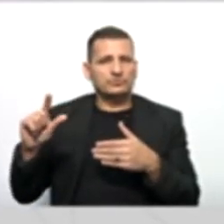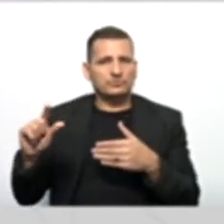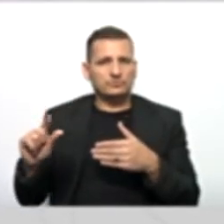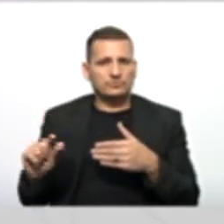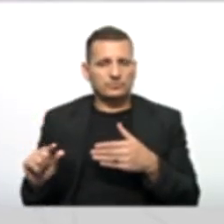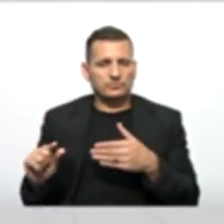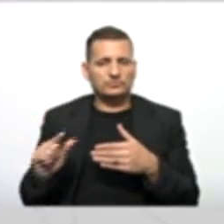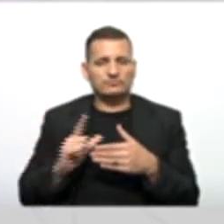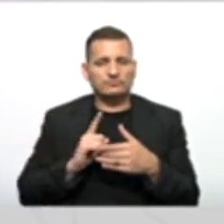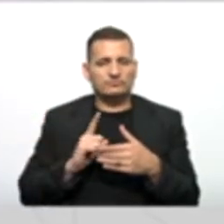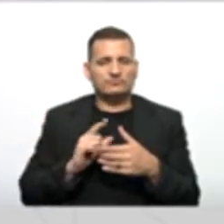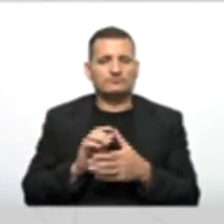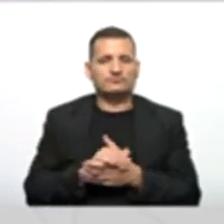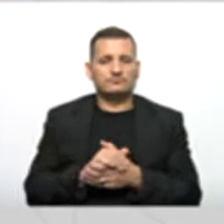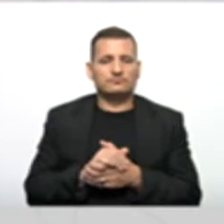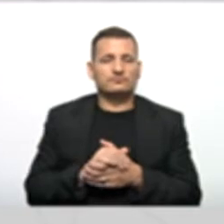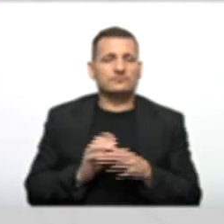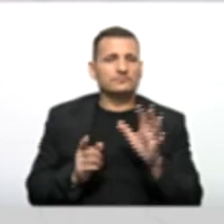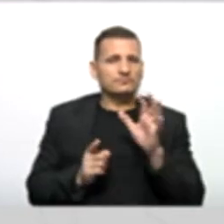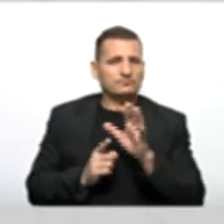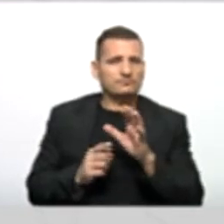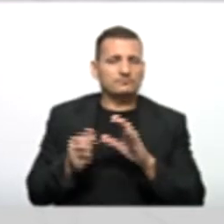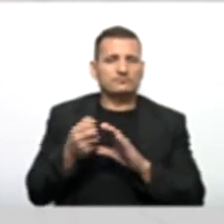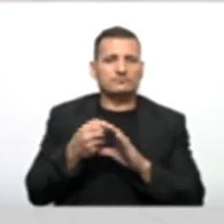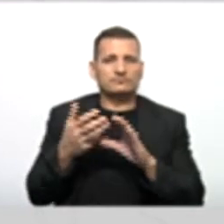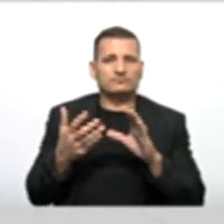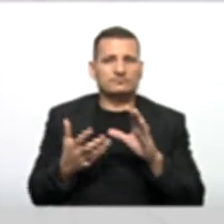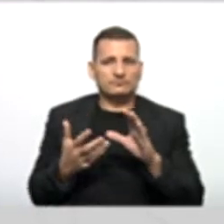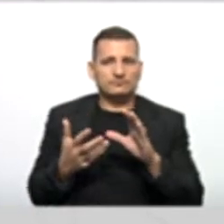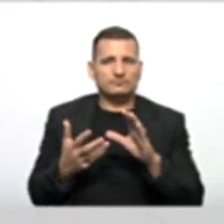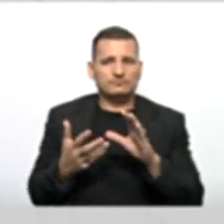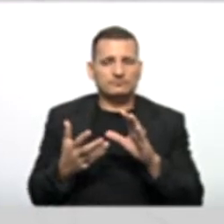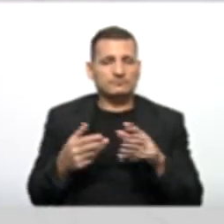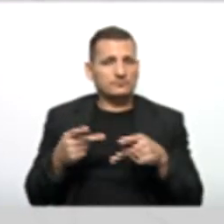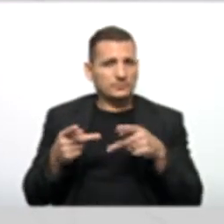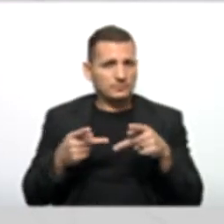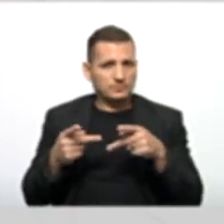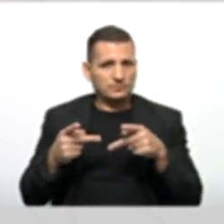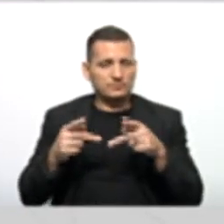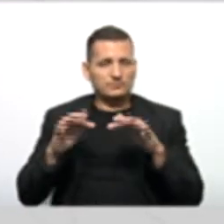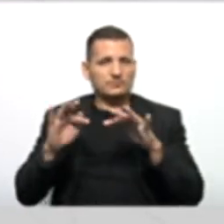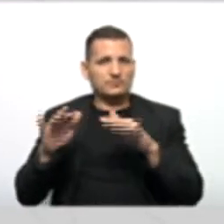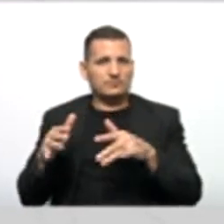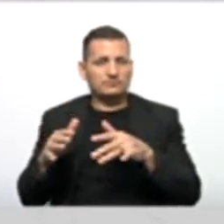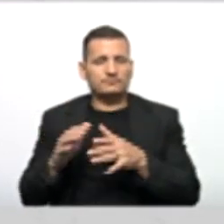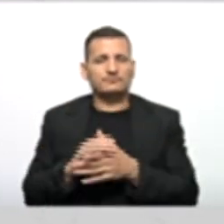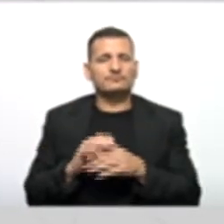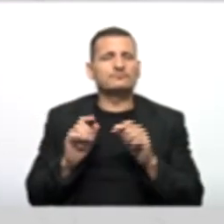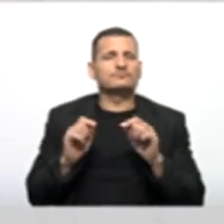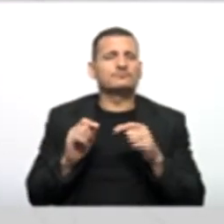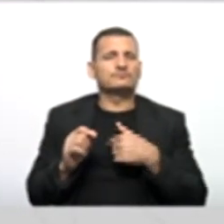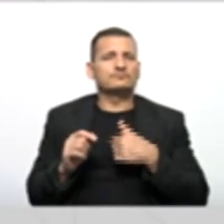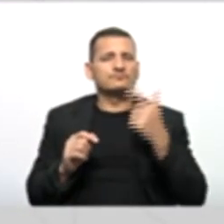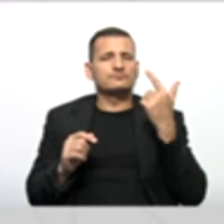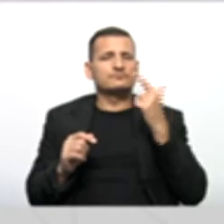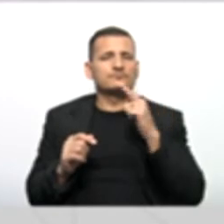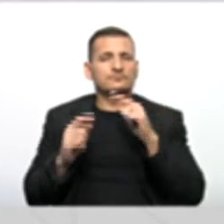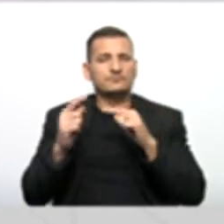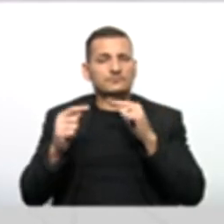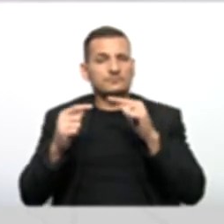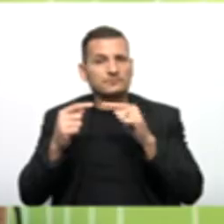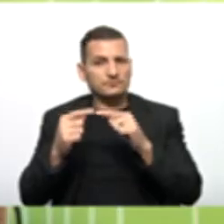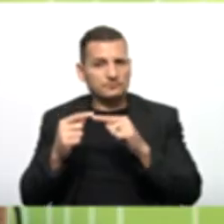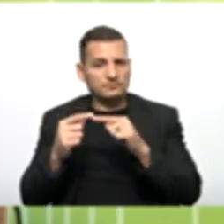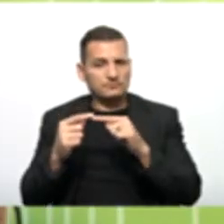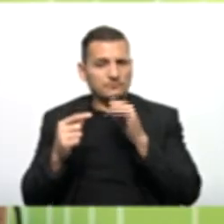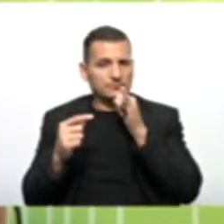O que é isso, gente? Influenciar as características finais do produto e projeto, ou seja, eu vou conseguir chegar nos meus objetivos na medida